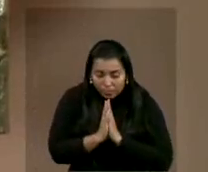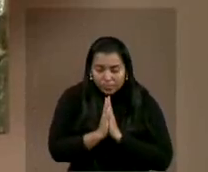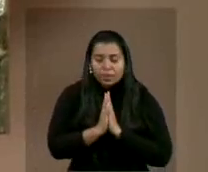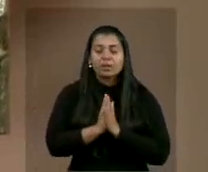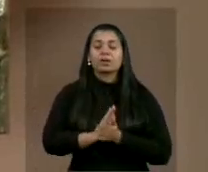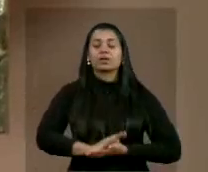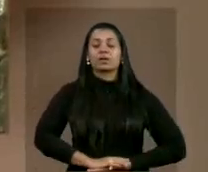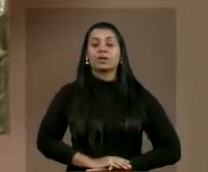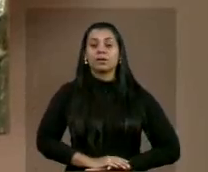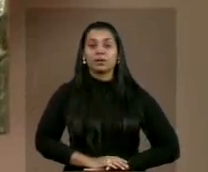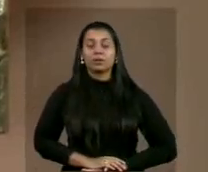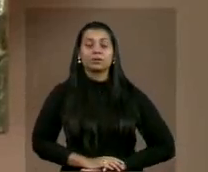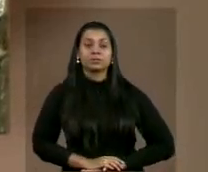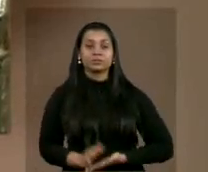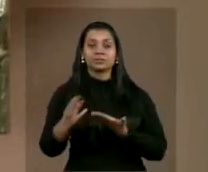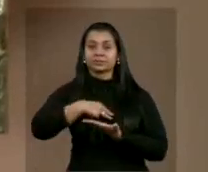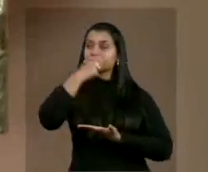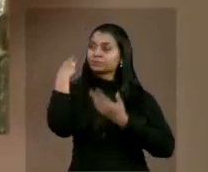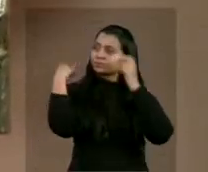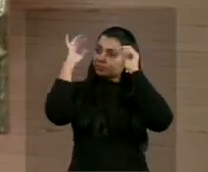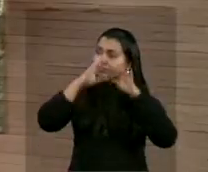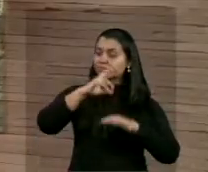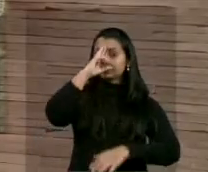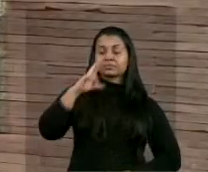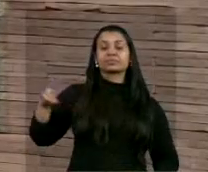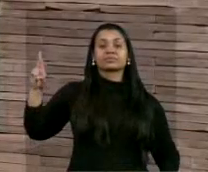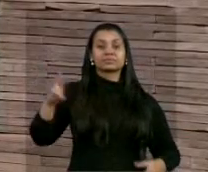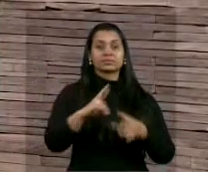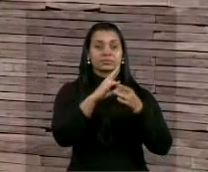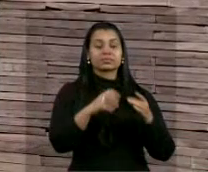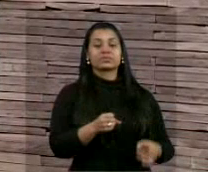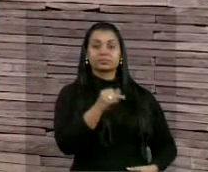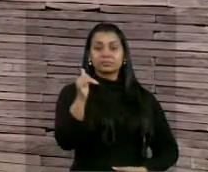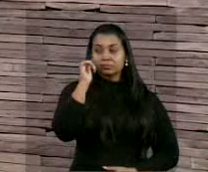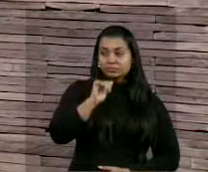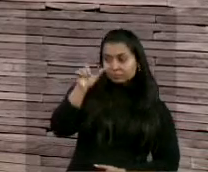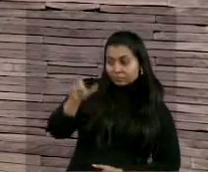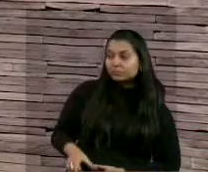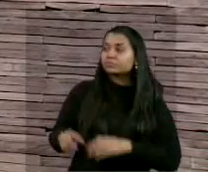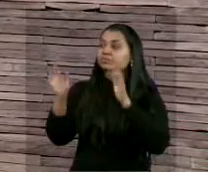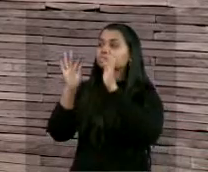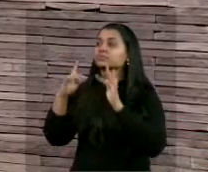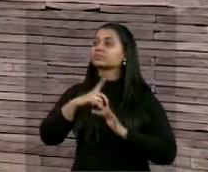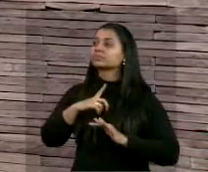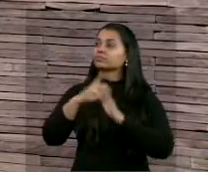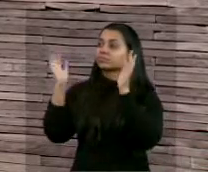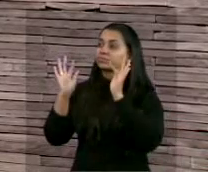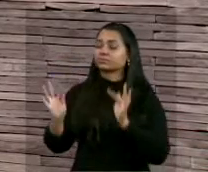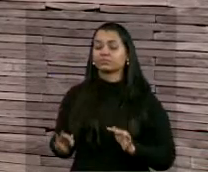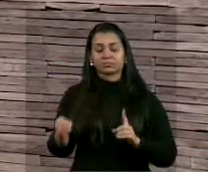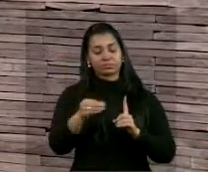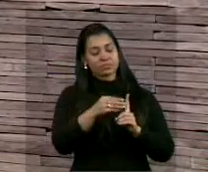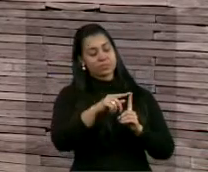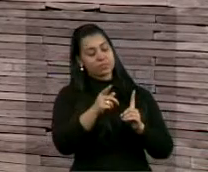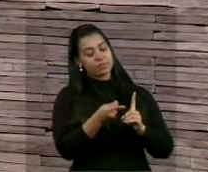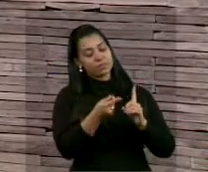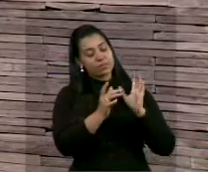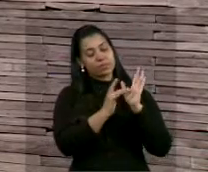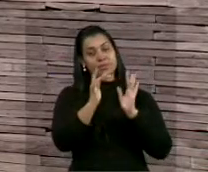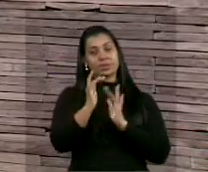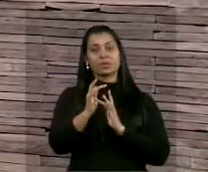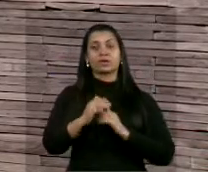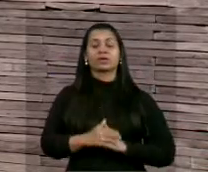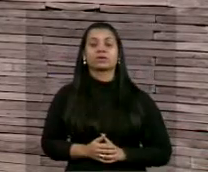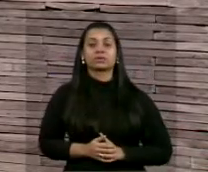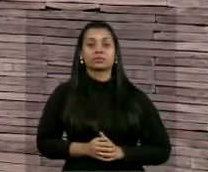mas livrai-nos do mal. Amém. Ave Maria, cheia de graça, o Senhor é convosco. Bendita sois vós entre as mulheres, e bendito é